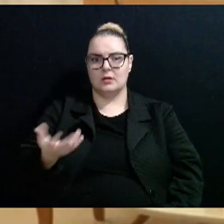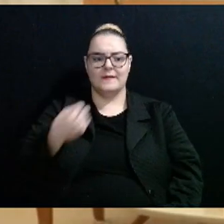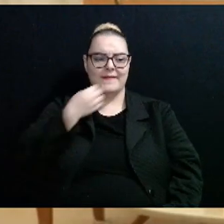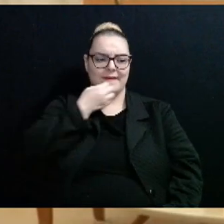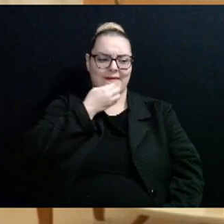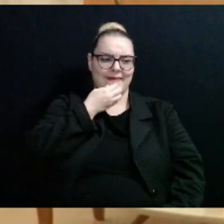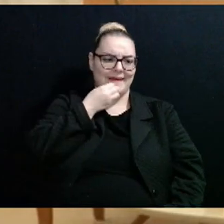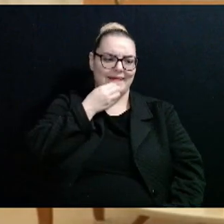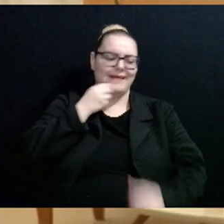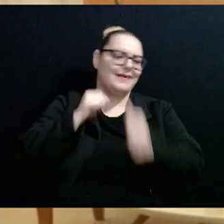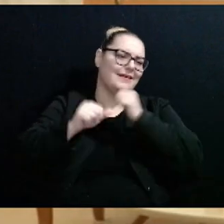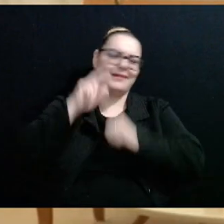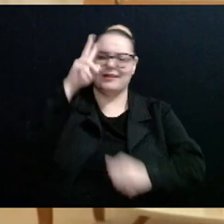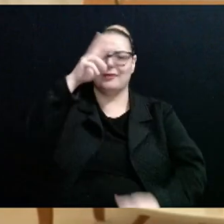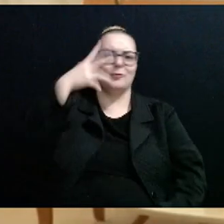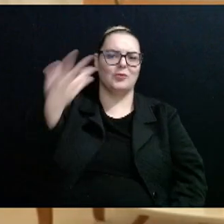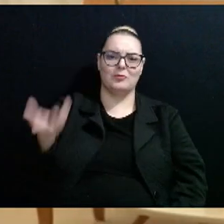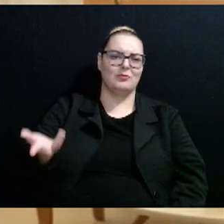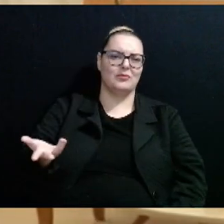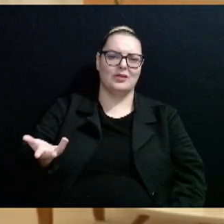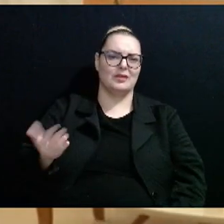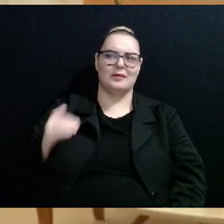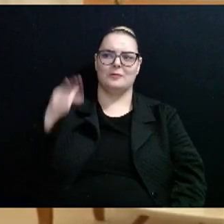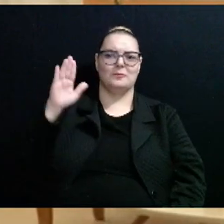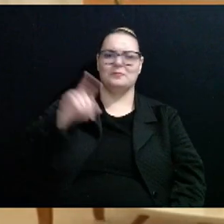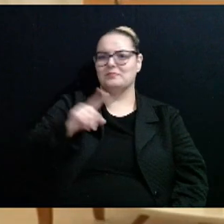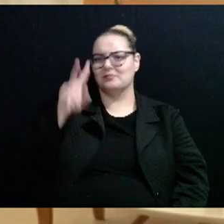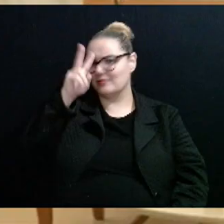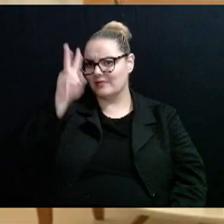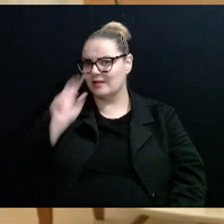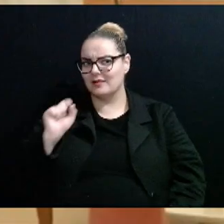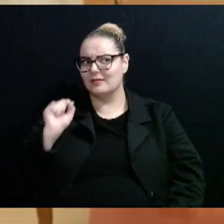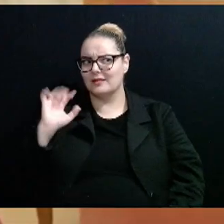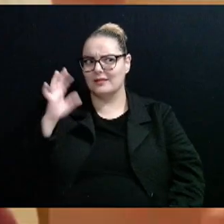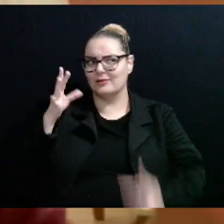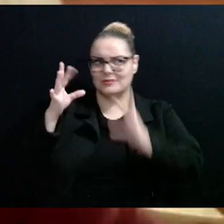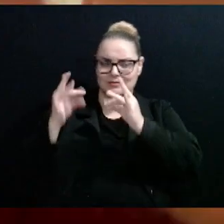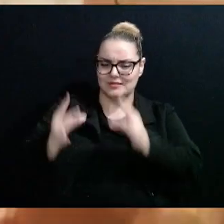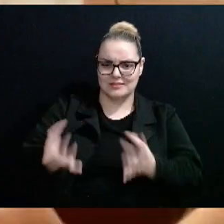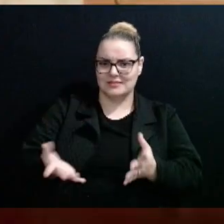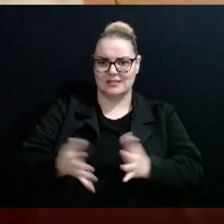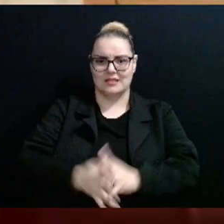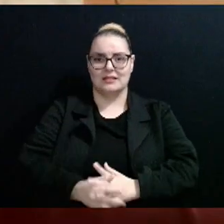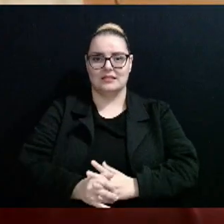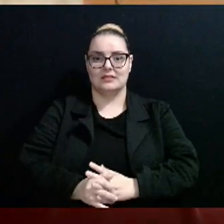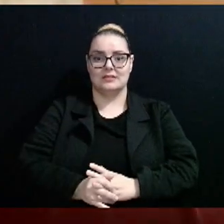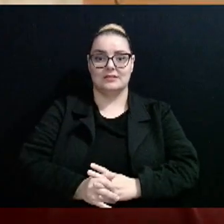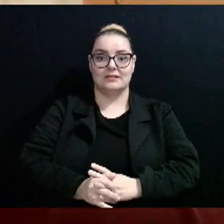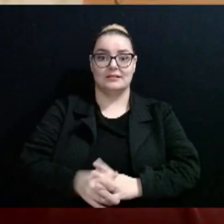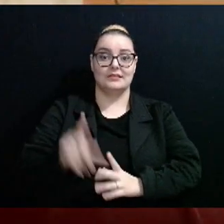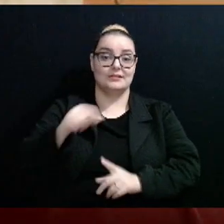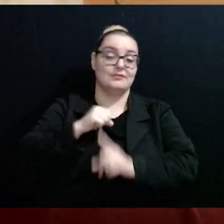bebi, eu não me lembro exatamente. E isso é socialmente aceito.